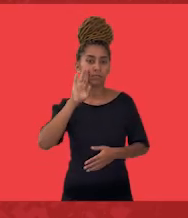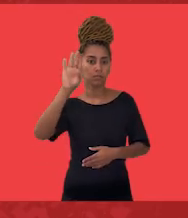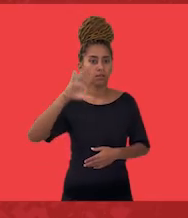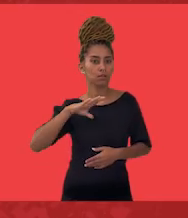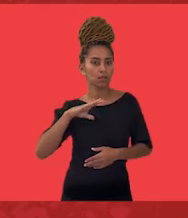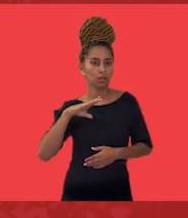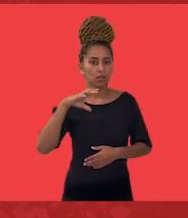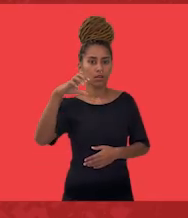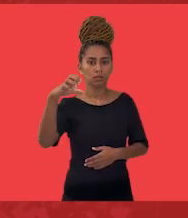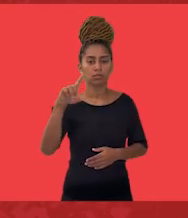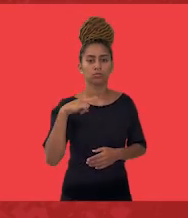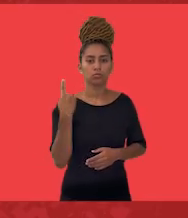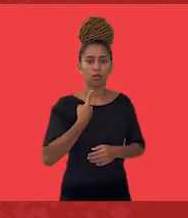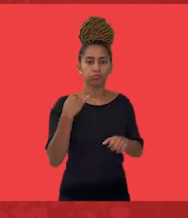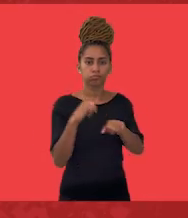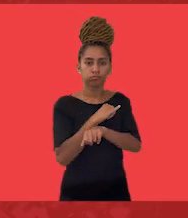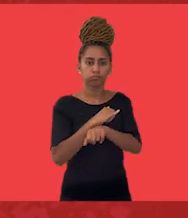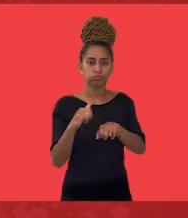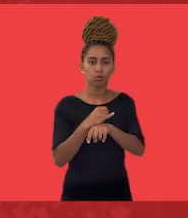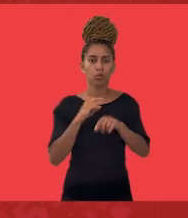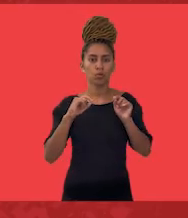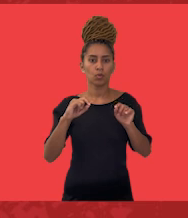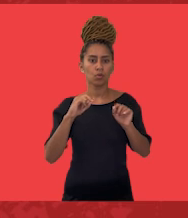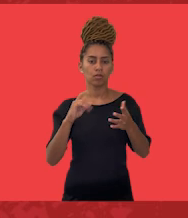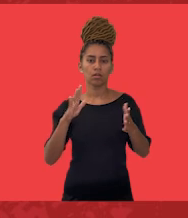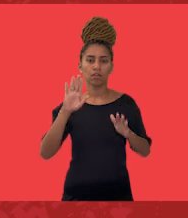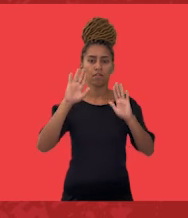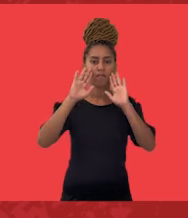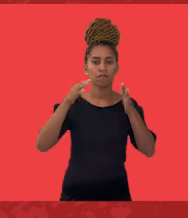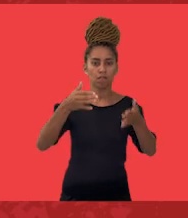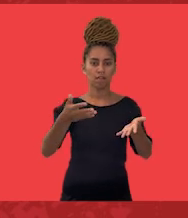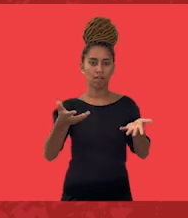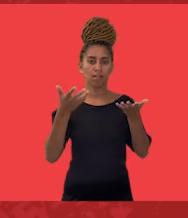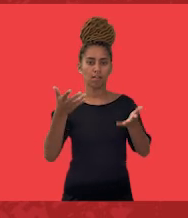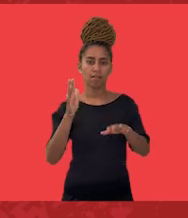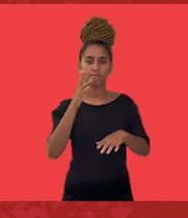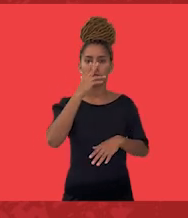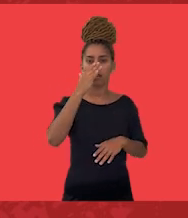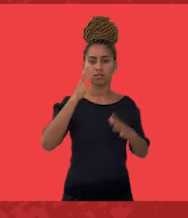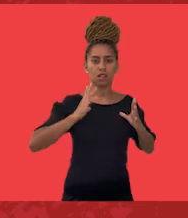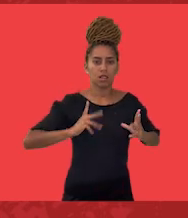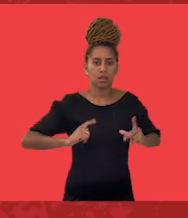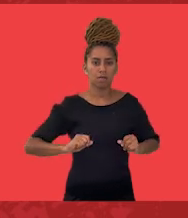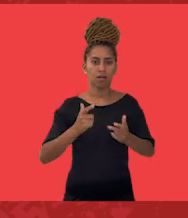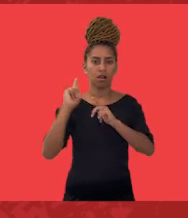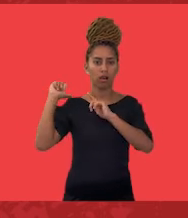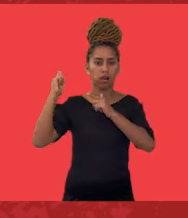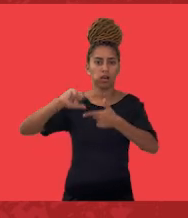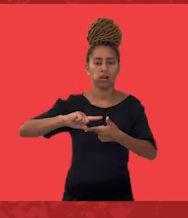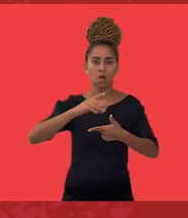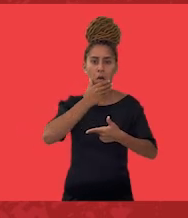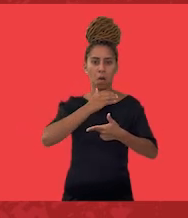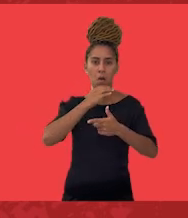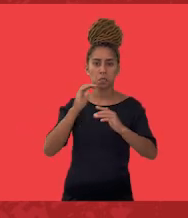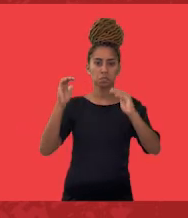é senão a força da mulher no sentido amplo que desafiou a conhecer. A